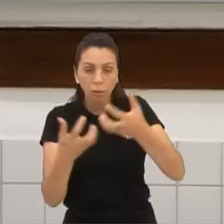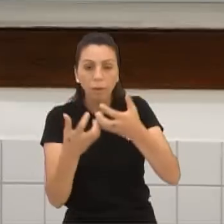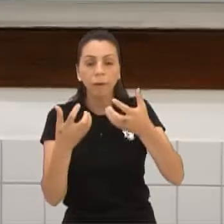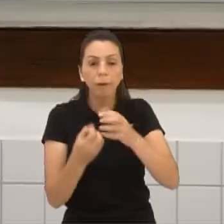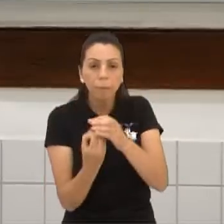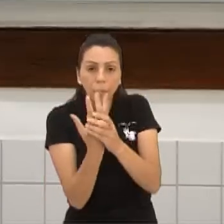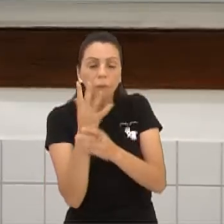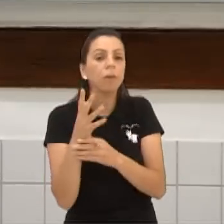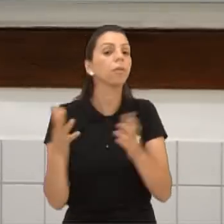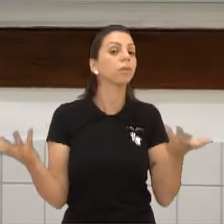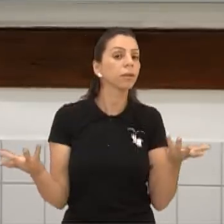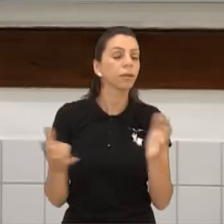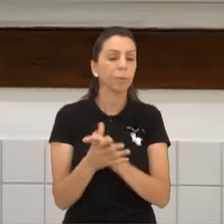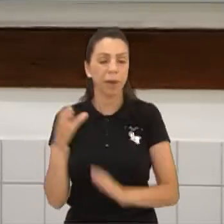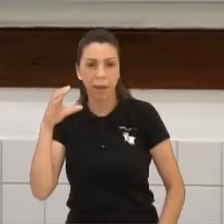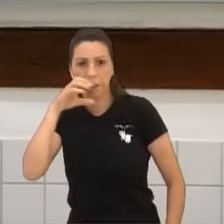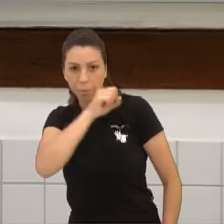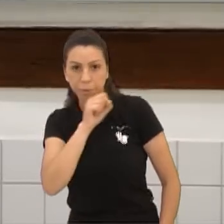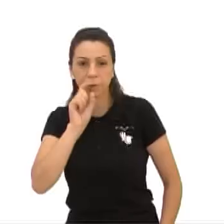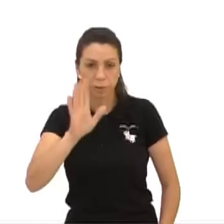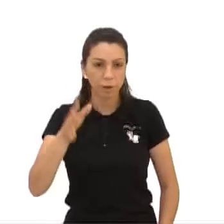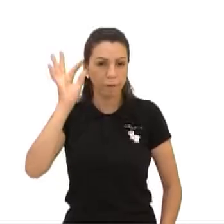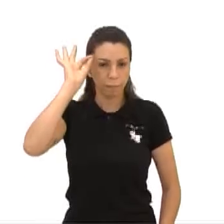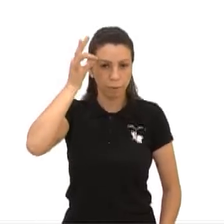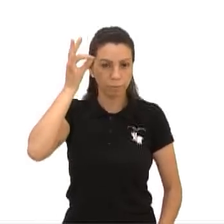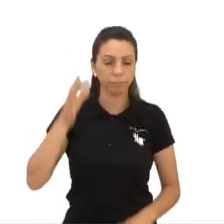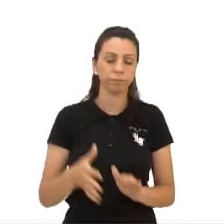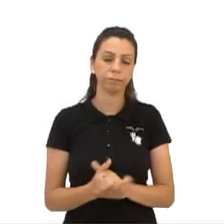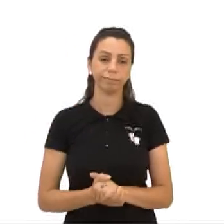vegetais. Vamos lá, pessoal. É rapidinho, eu já volto.